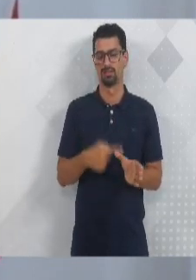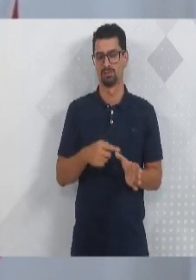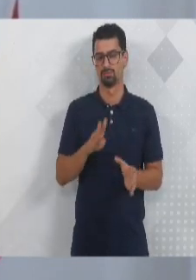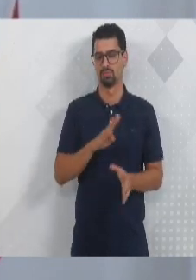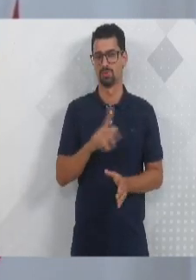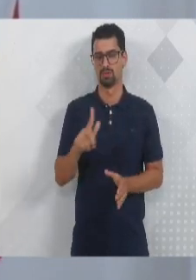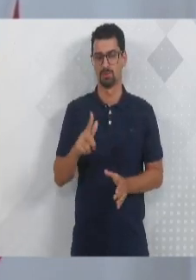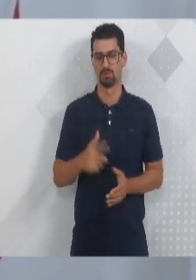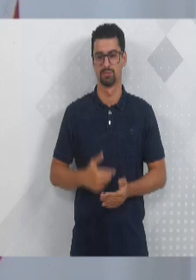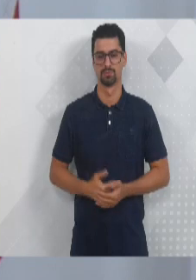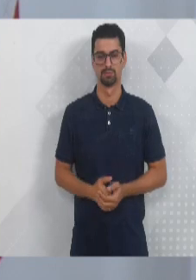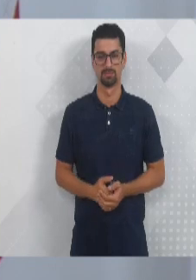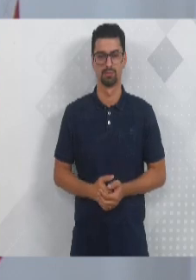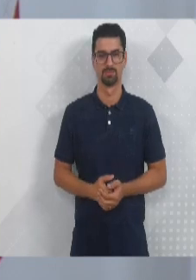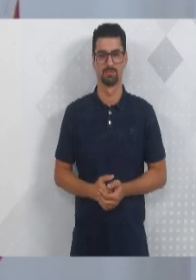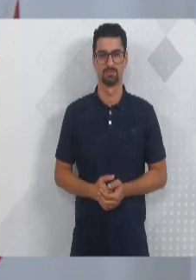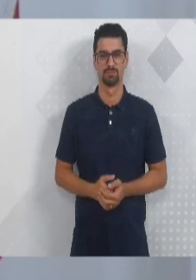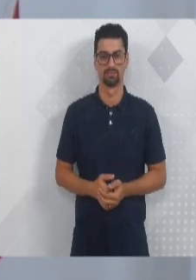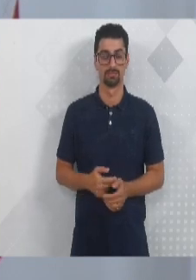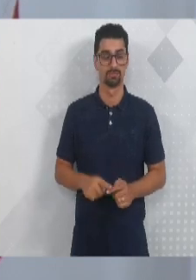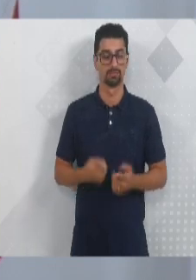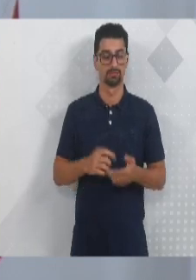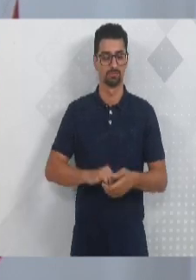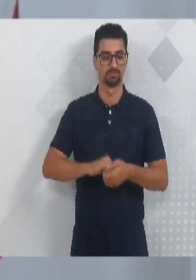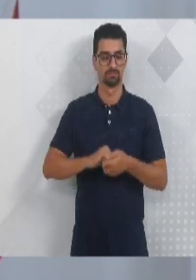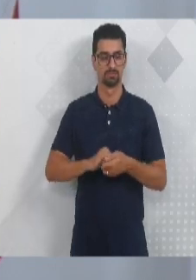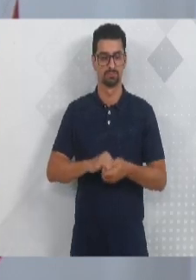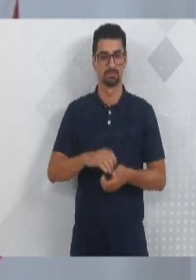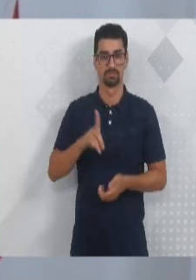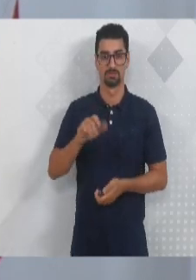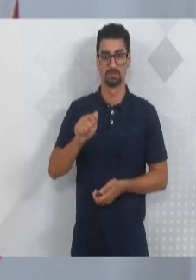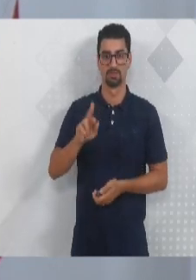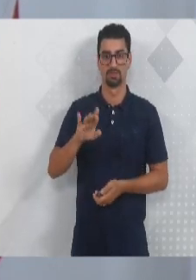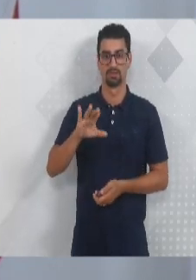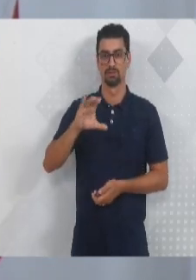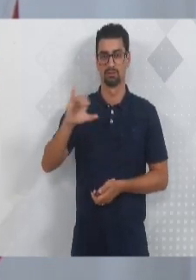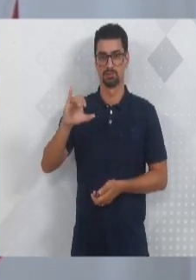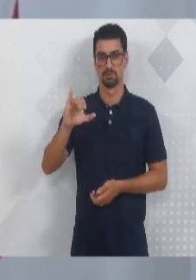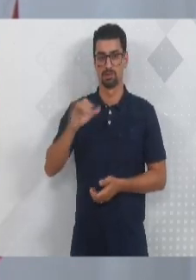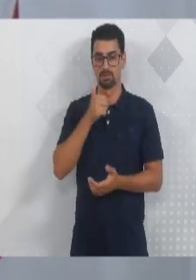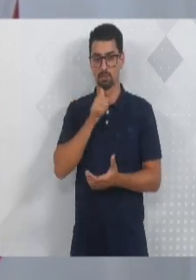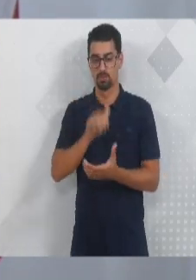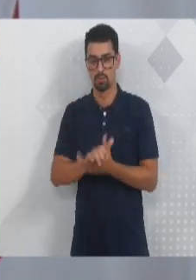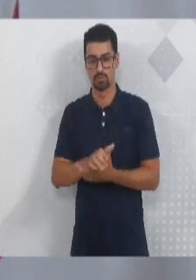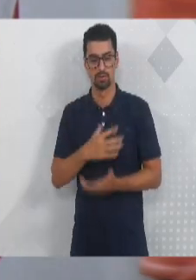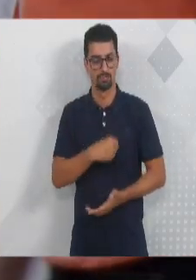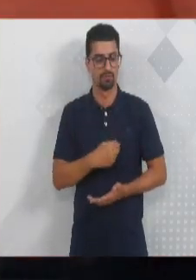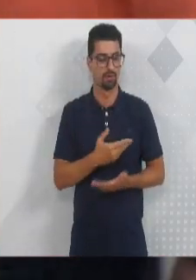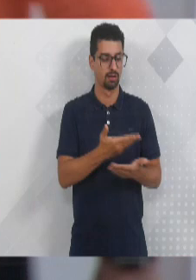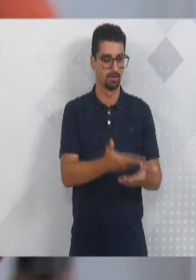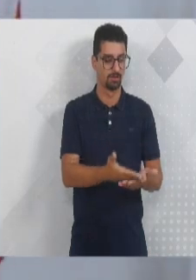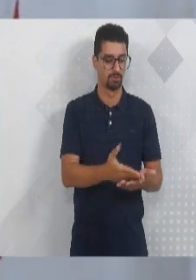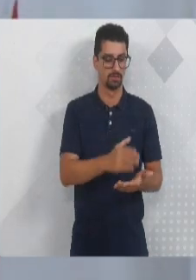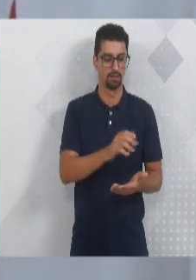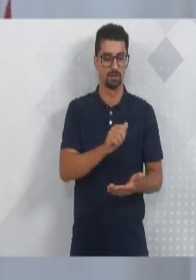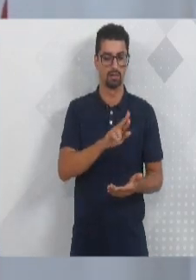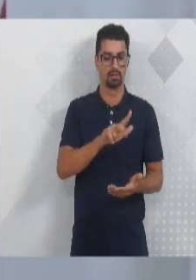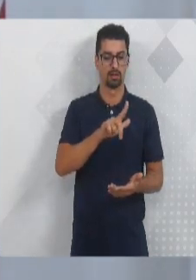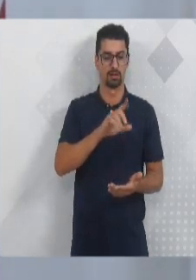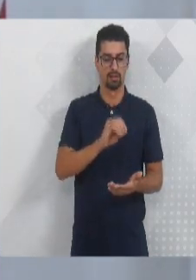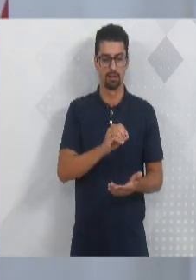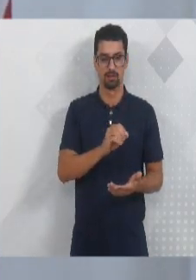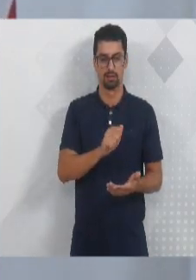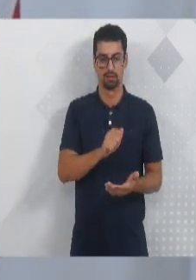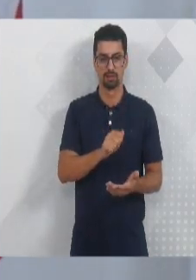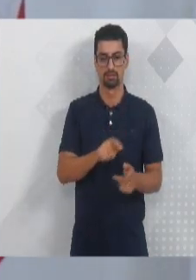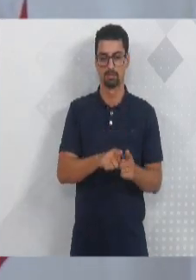afora mas cumprimentando Dona darce minha esposa a minha filha Carla Kelly e também